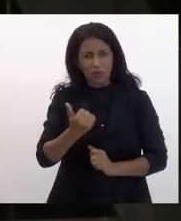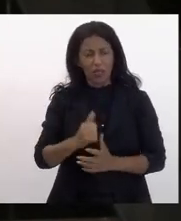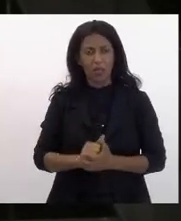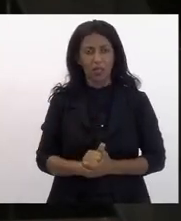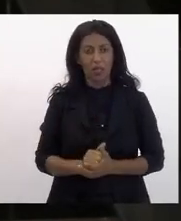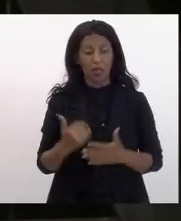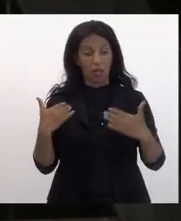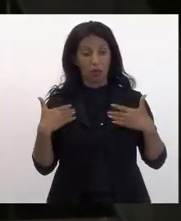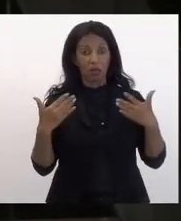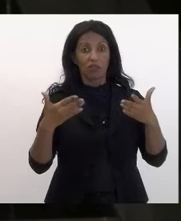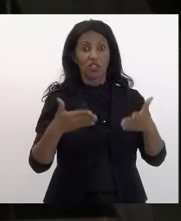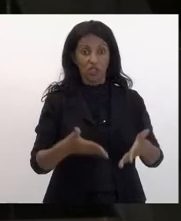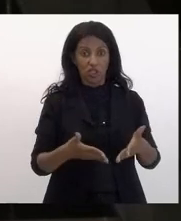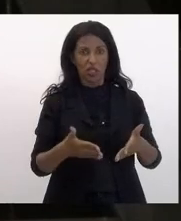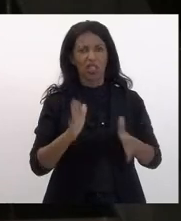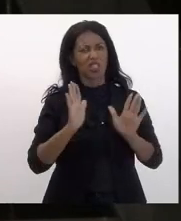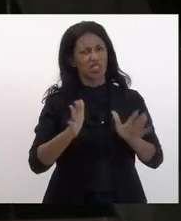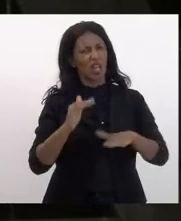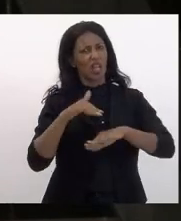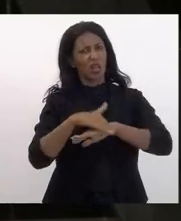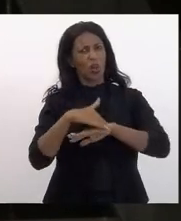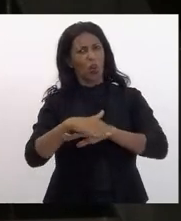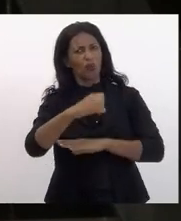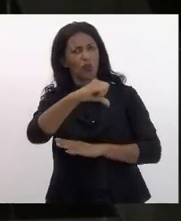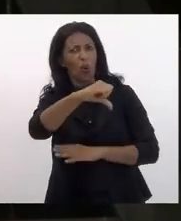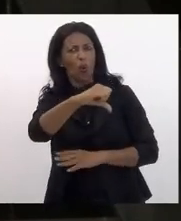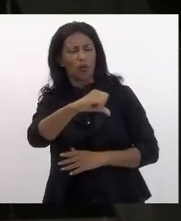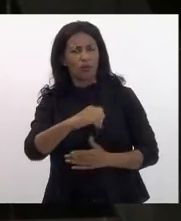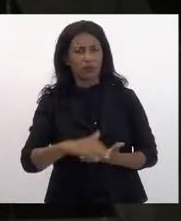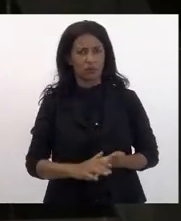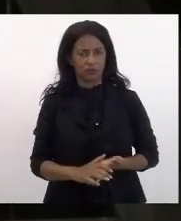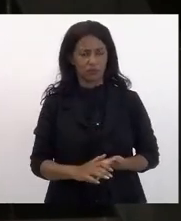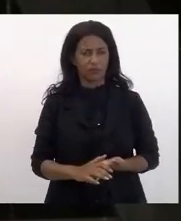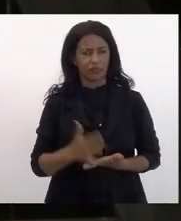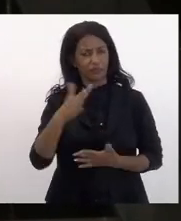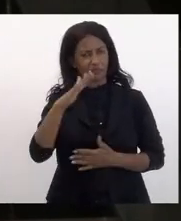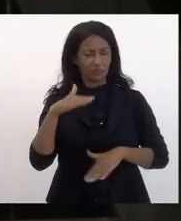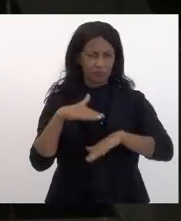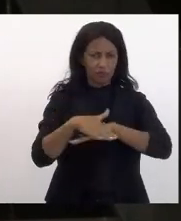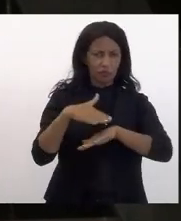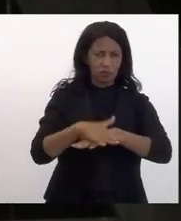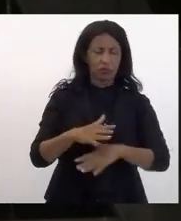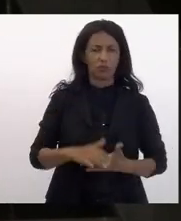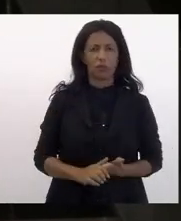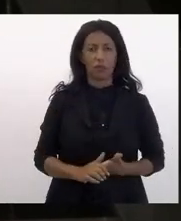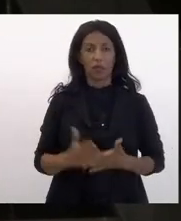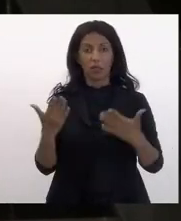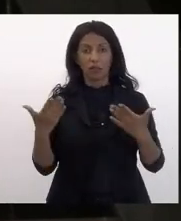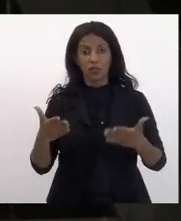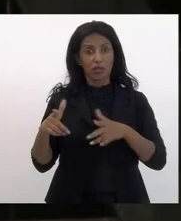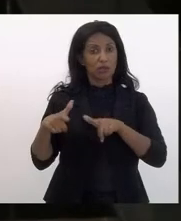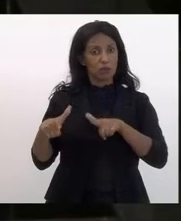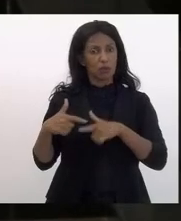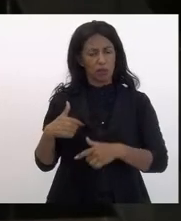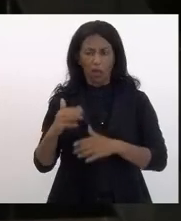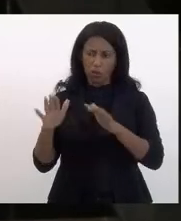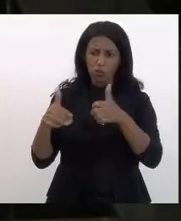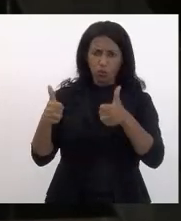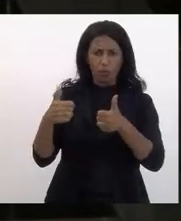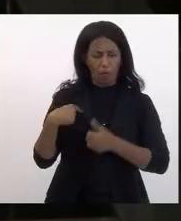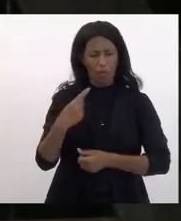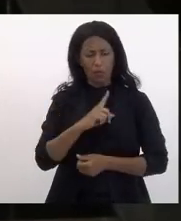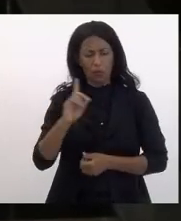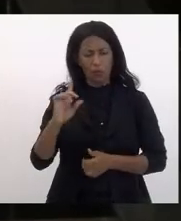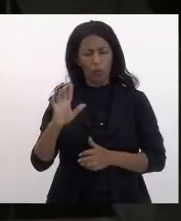estava chegando da Alerj, já eram 9 e pouca. 9 horas, mais ou menos. Estava chegando no trabalho, falei, não, tudo bem, eu vou